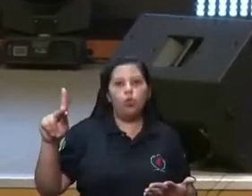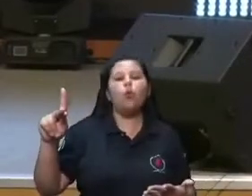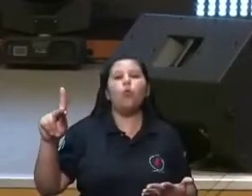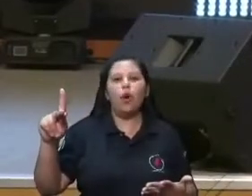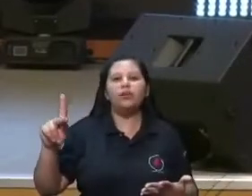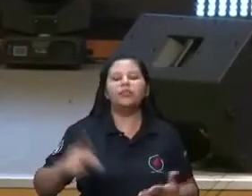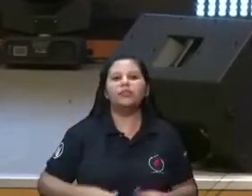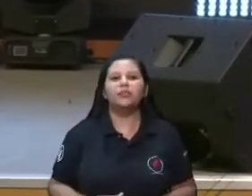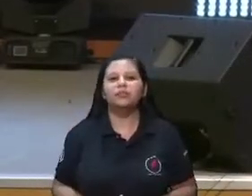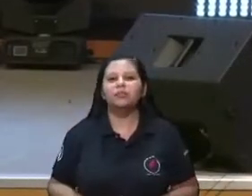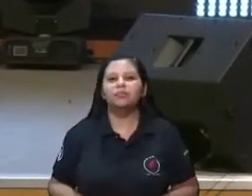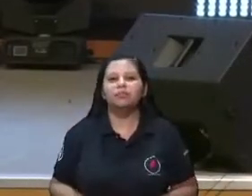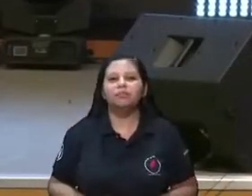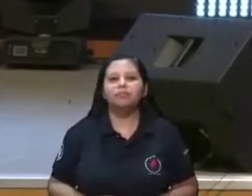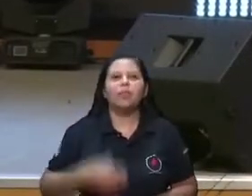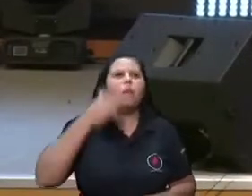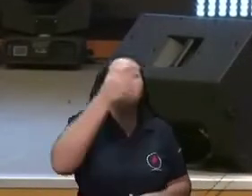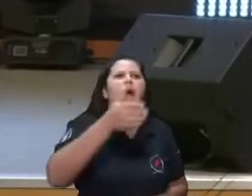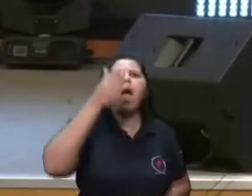saídas.